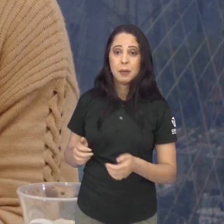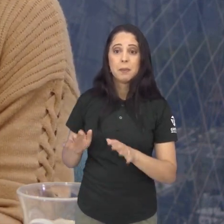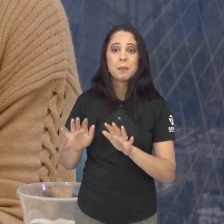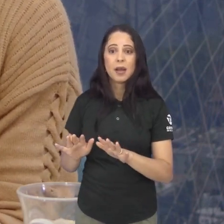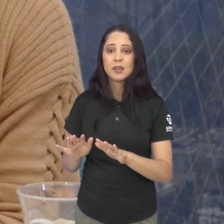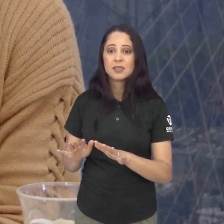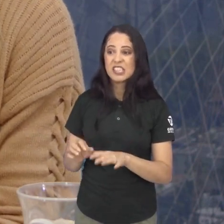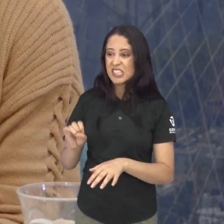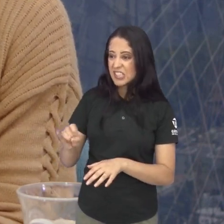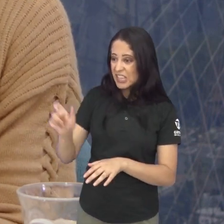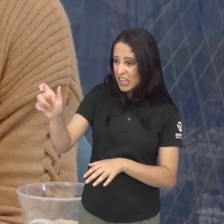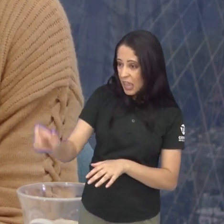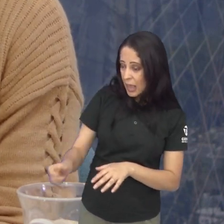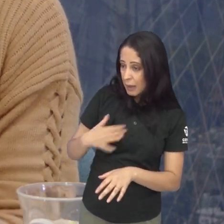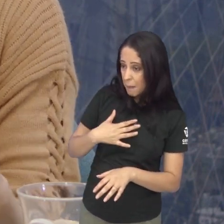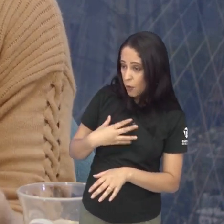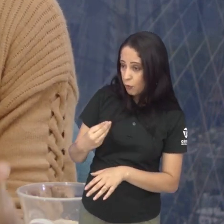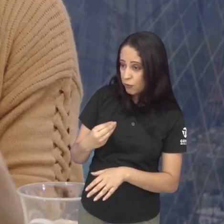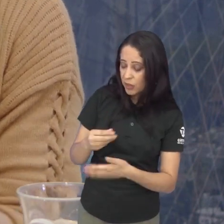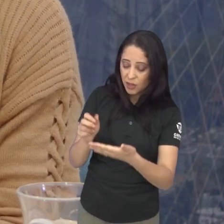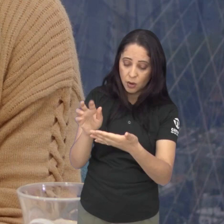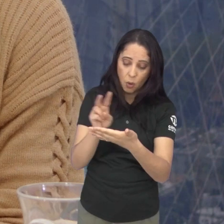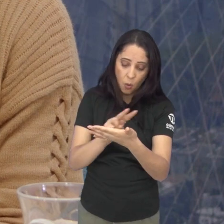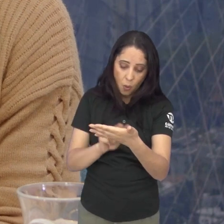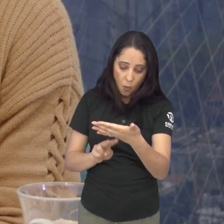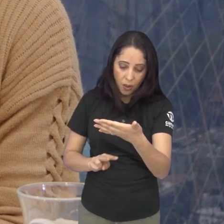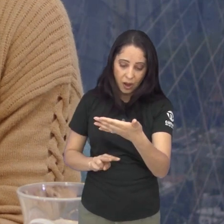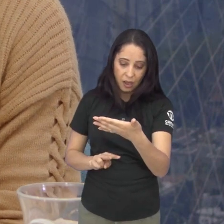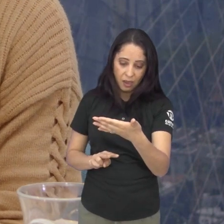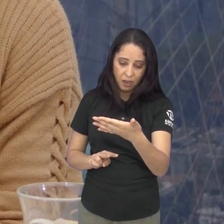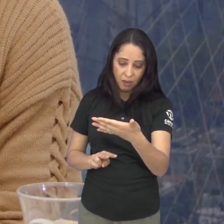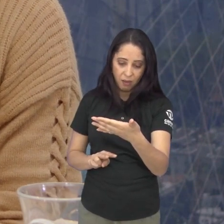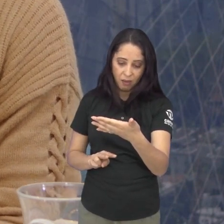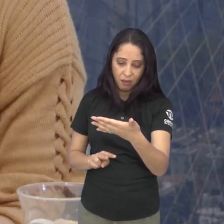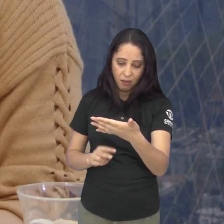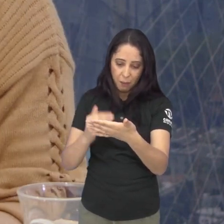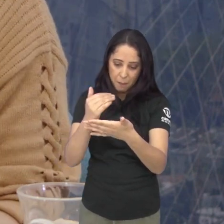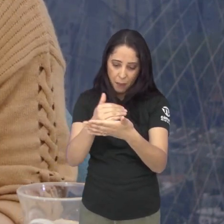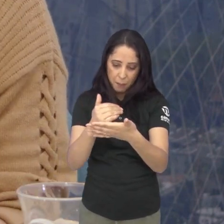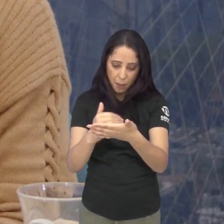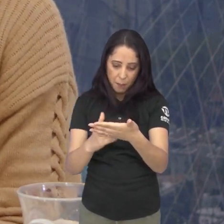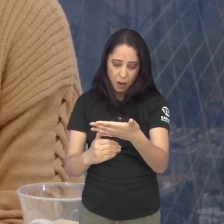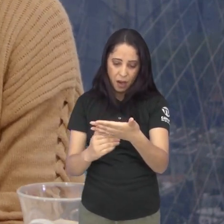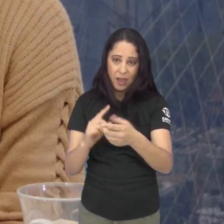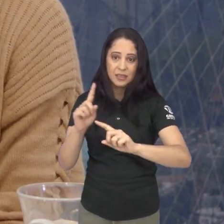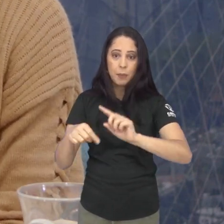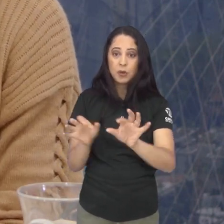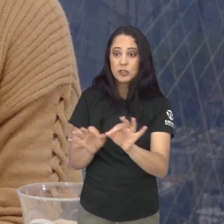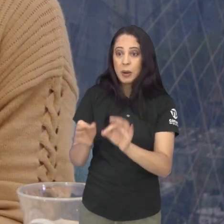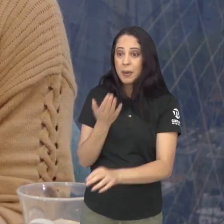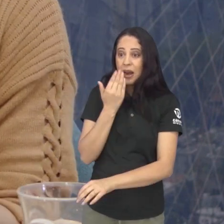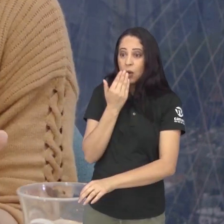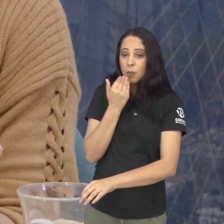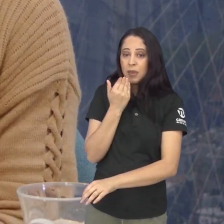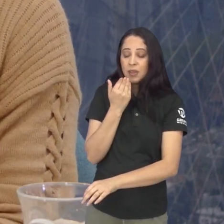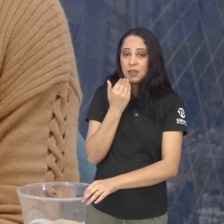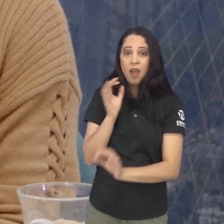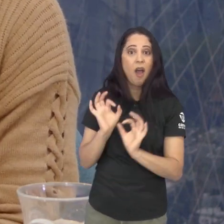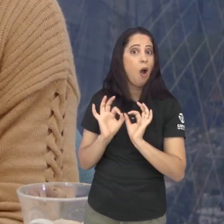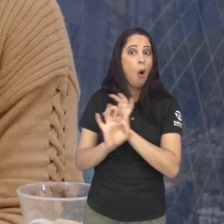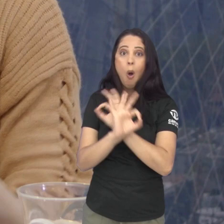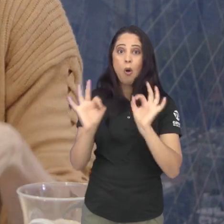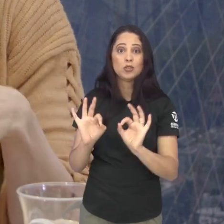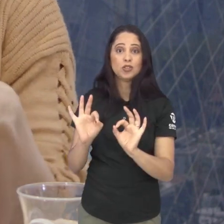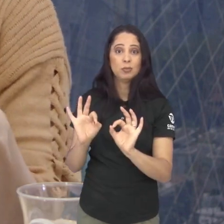coisa. Mas, poxa, se ele souber ler uma receita para ele poder fazer uma comida sozinho em casa, né? Por que que isso já não vai me